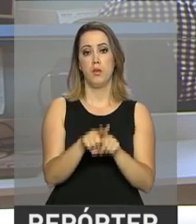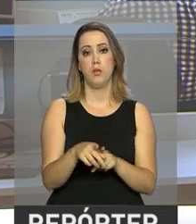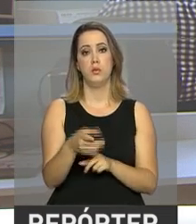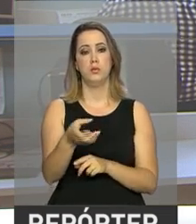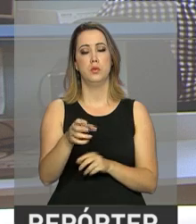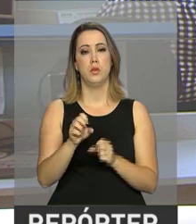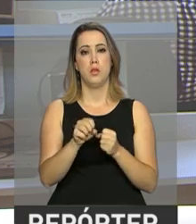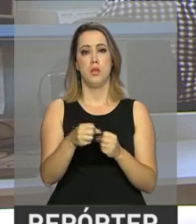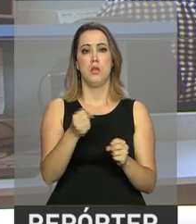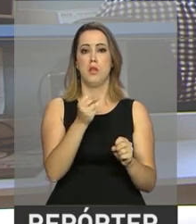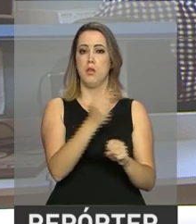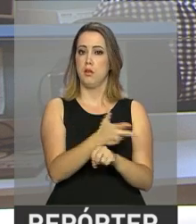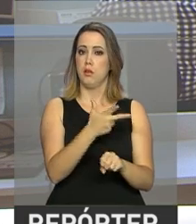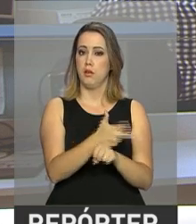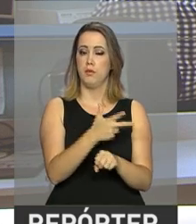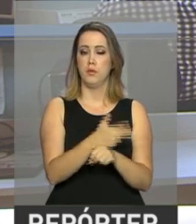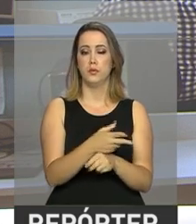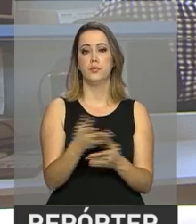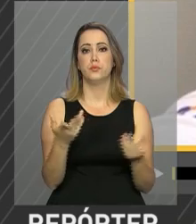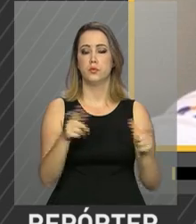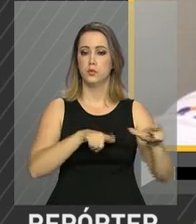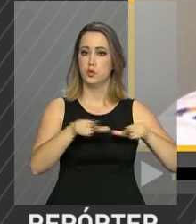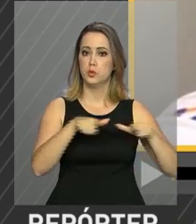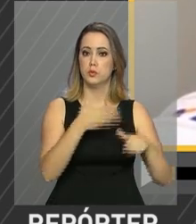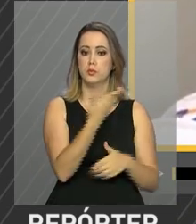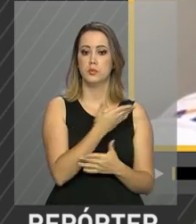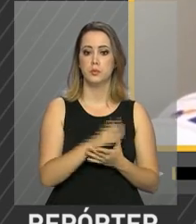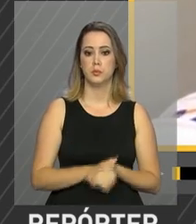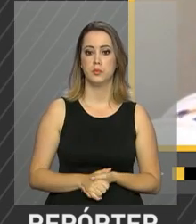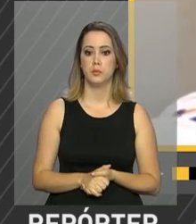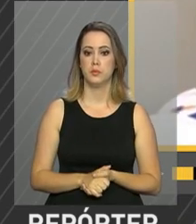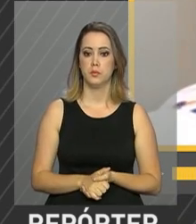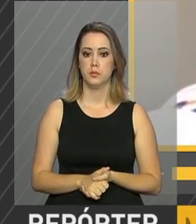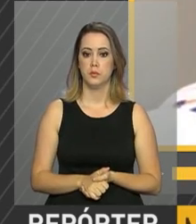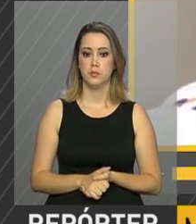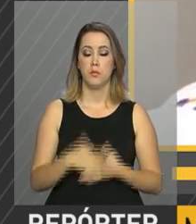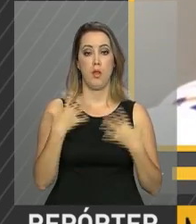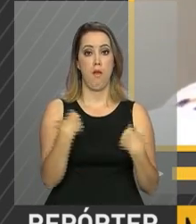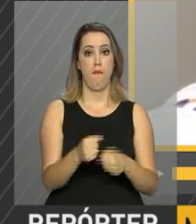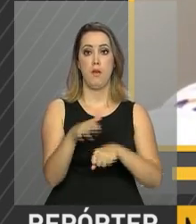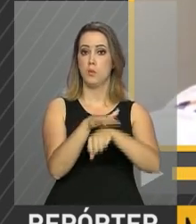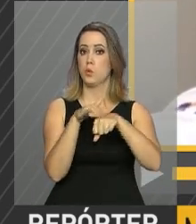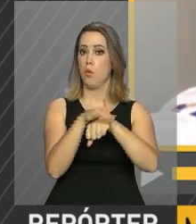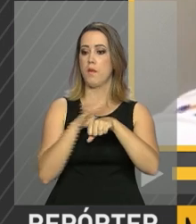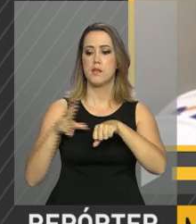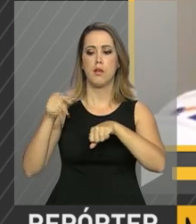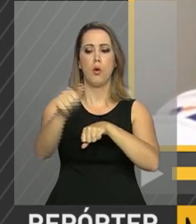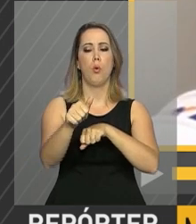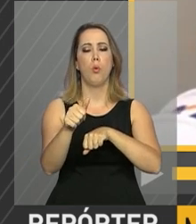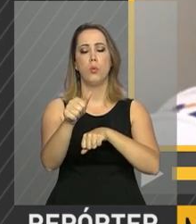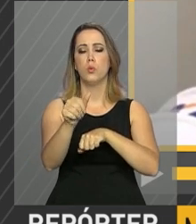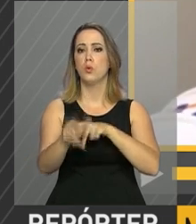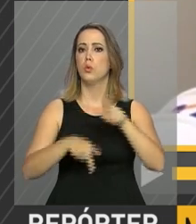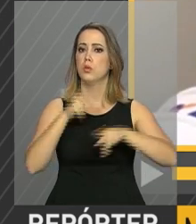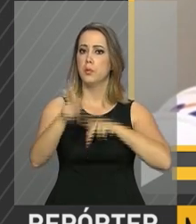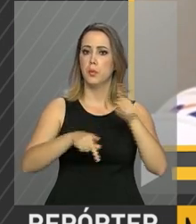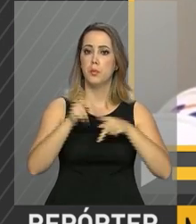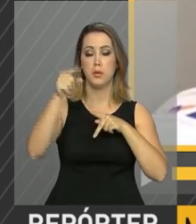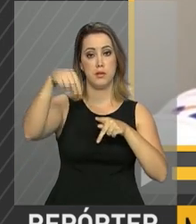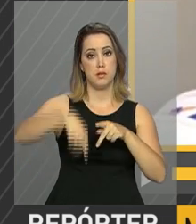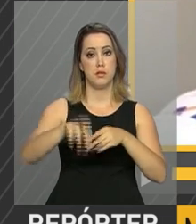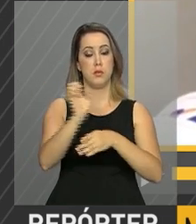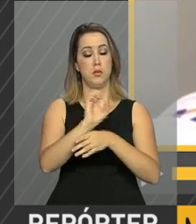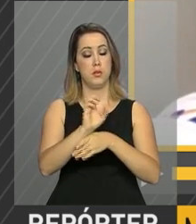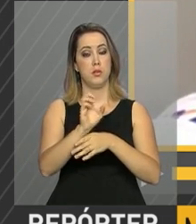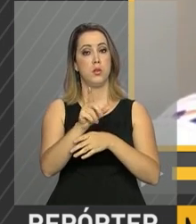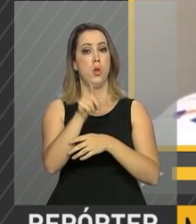sobre a ação no estado. Vamos ver. Vamos conversar com toda a população alagoana a respeito da importância do